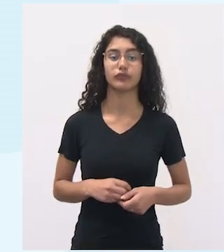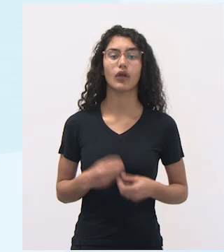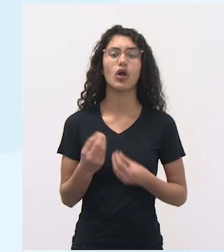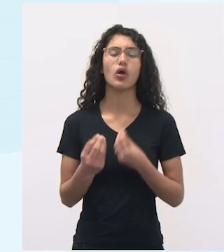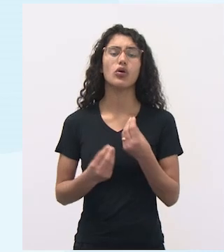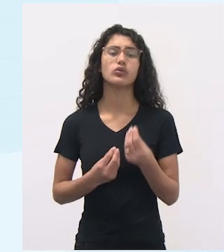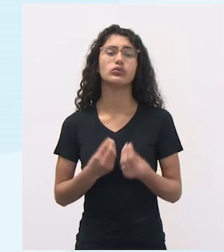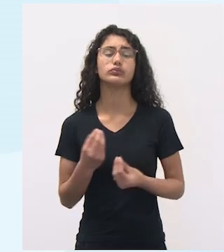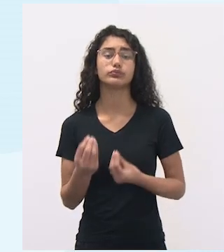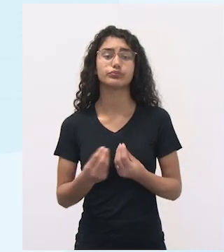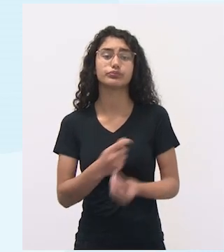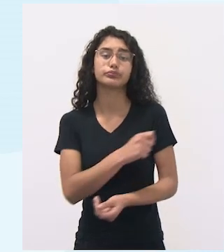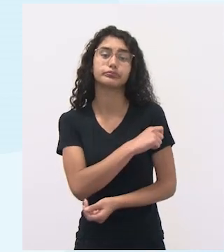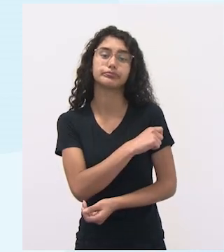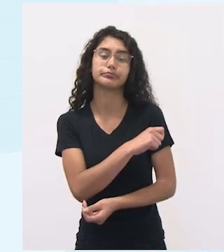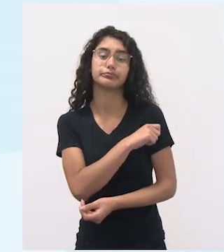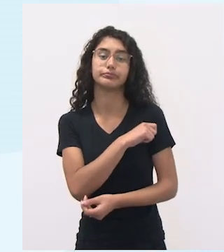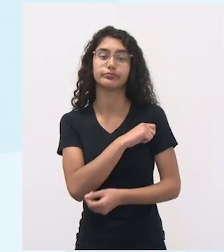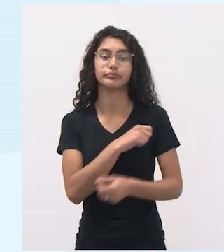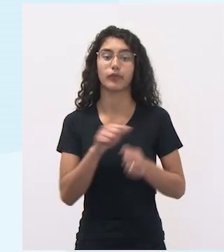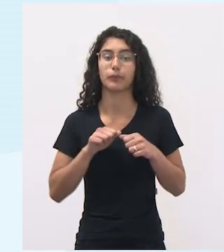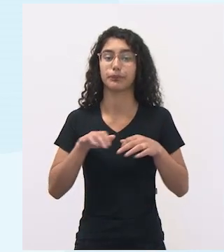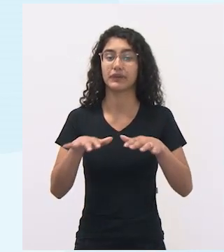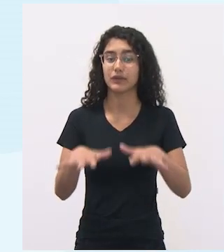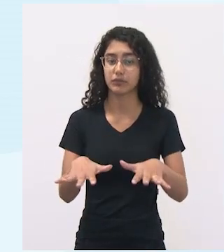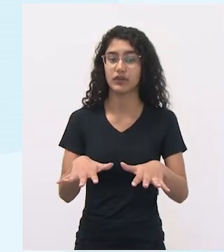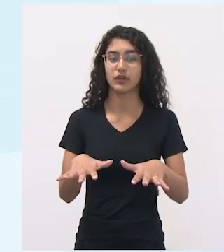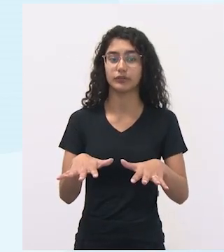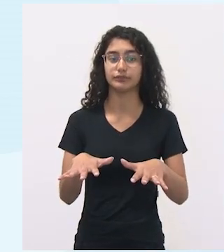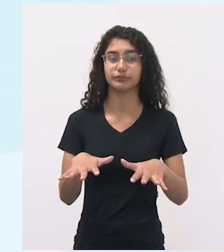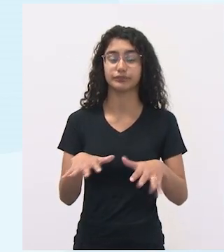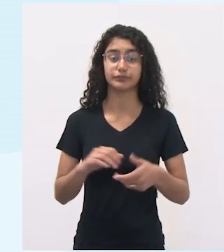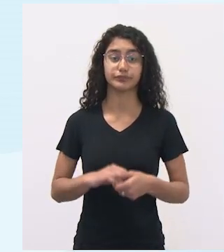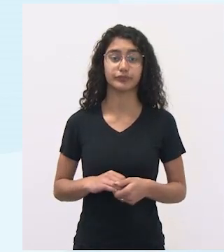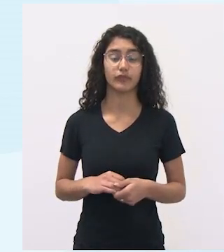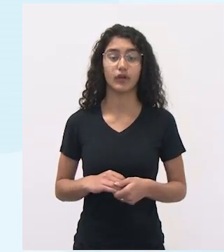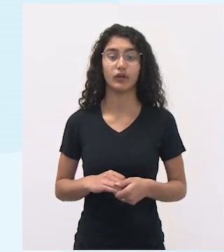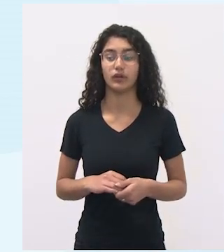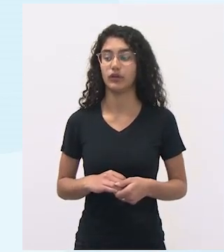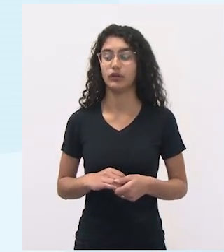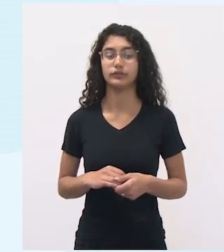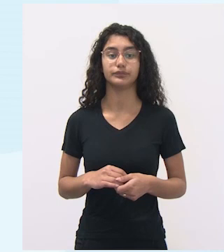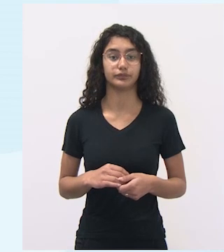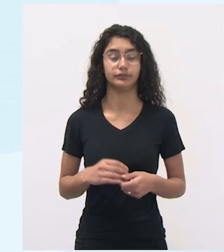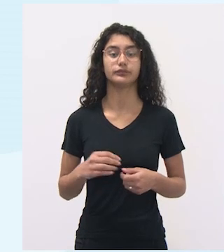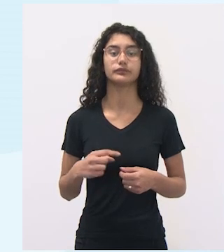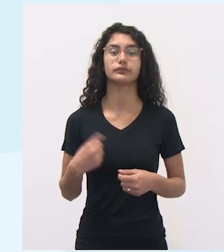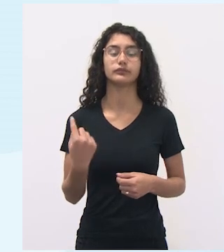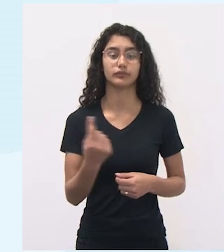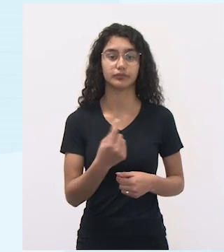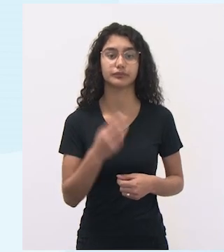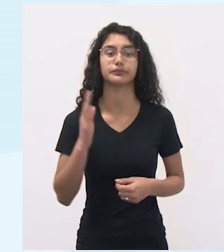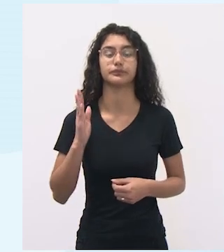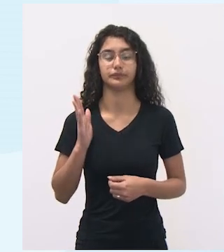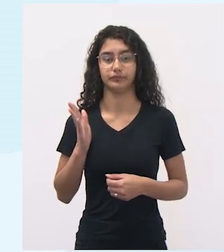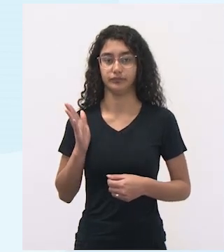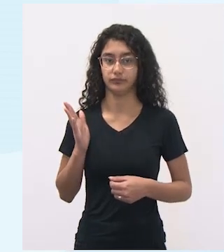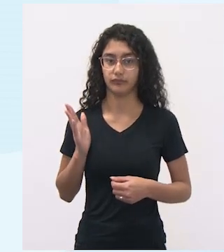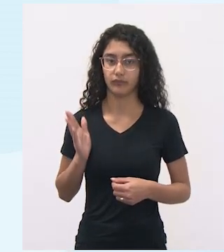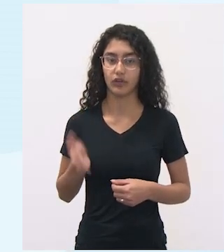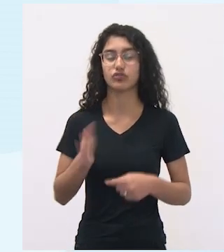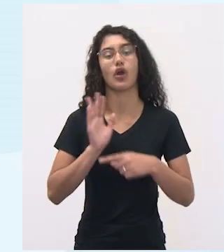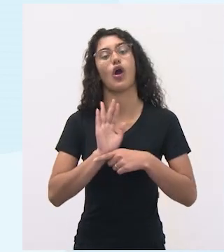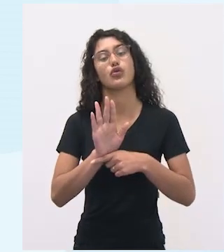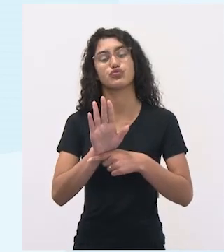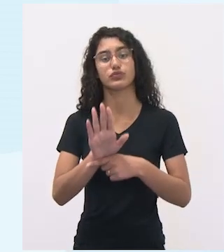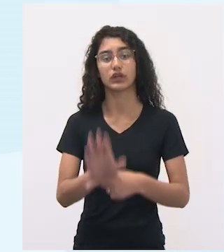aluno nesse momento da pandemia? Quais são essas ações? Nós já estamos fazendo essa recuperação, nós estamos